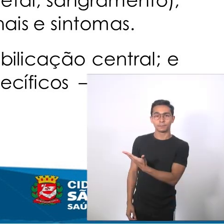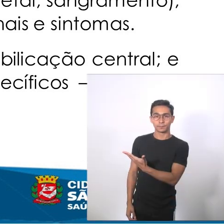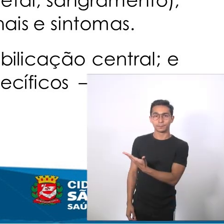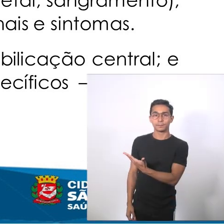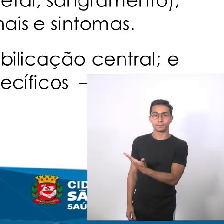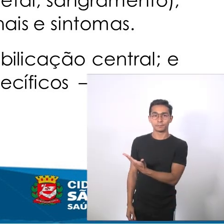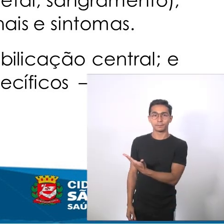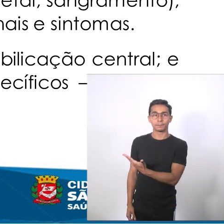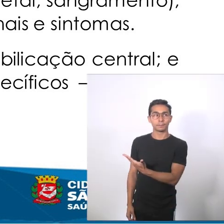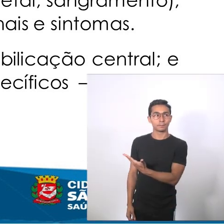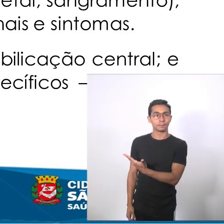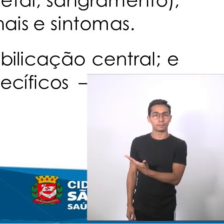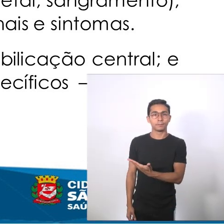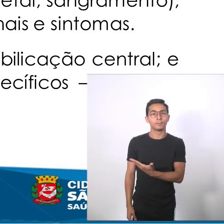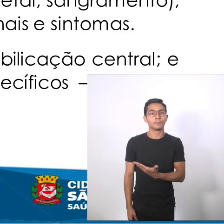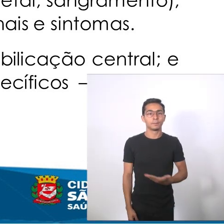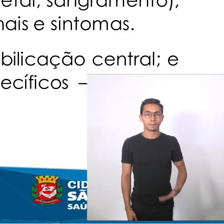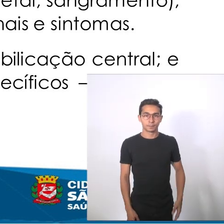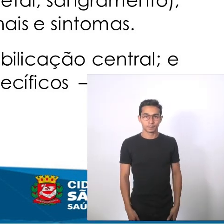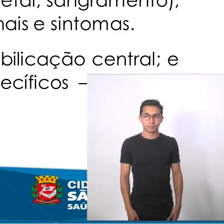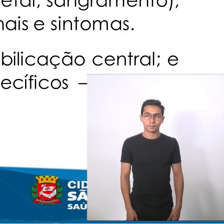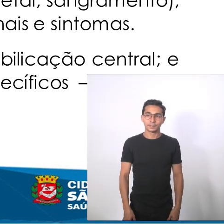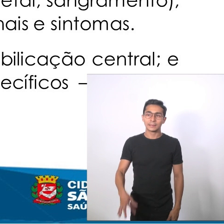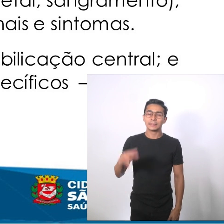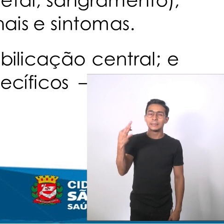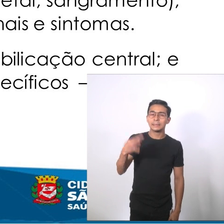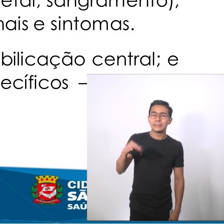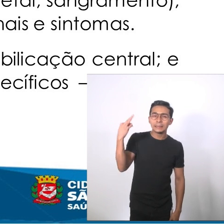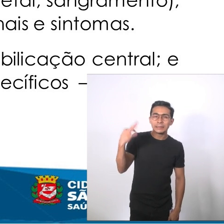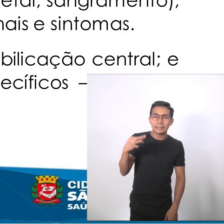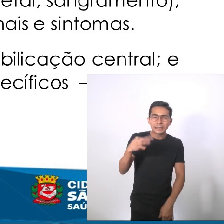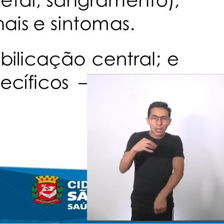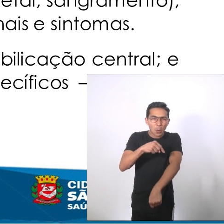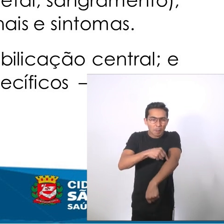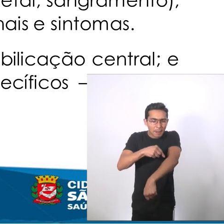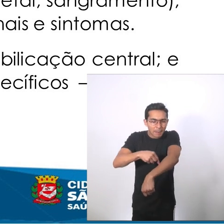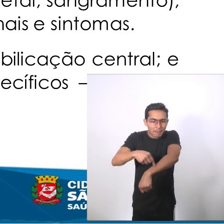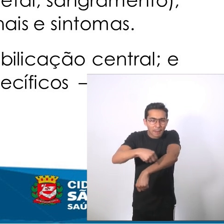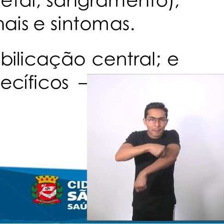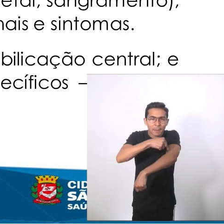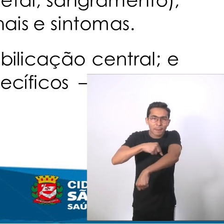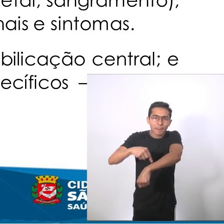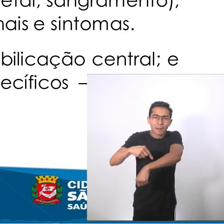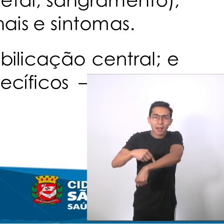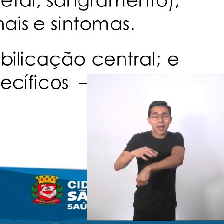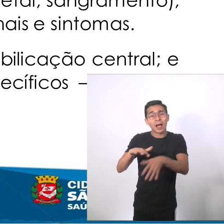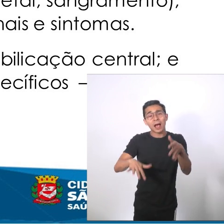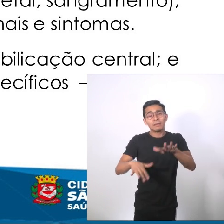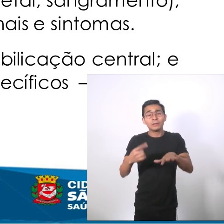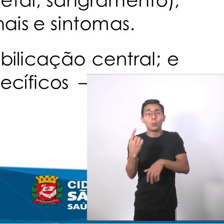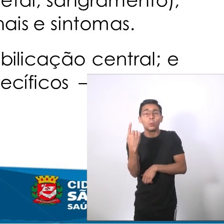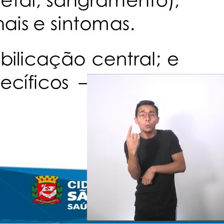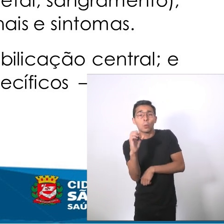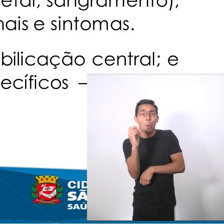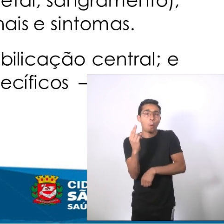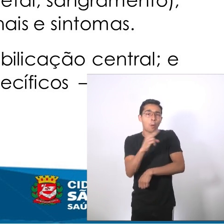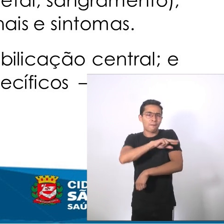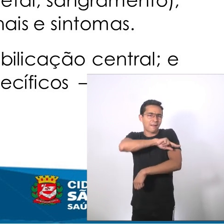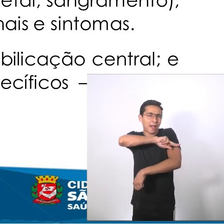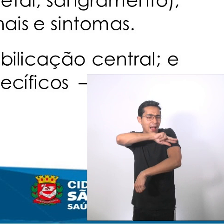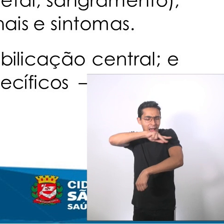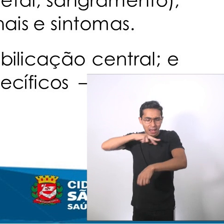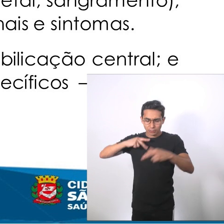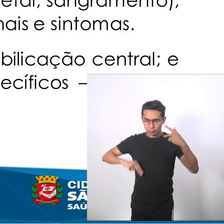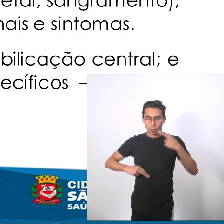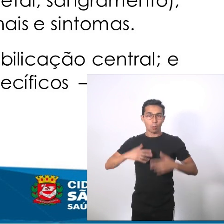crostas. Essas lesões ou lesão pode ser única ou múltipla, em qualquer parte do